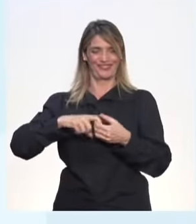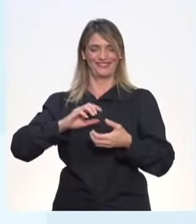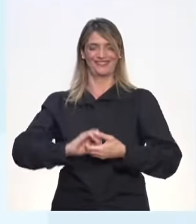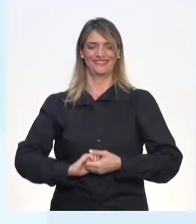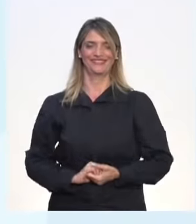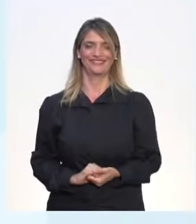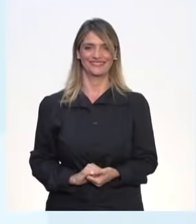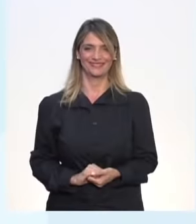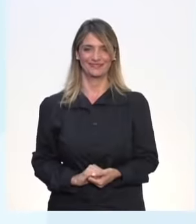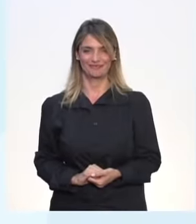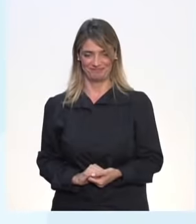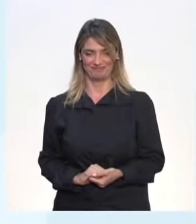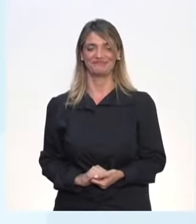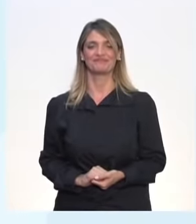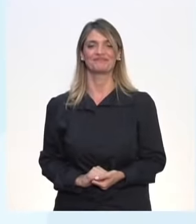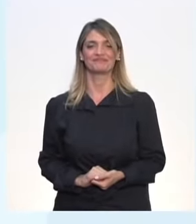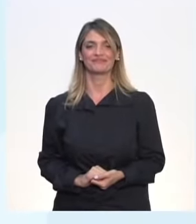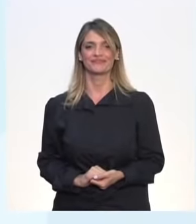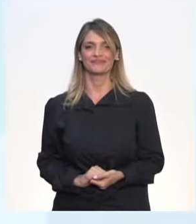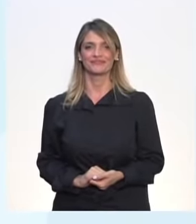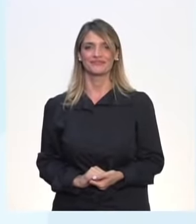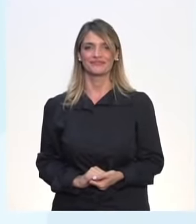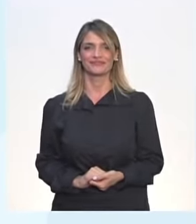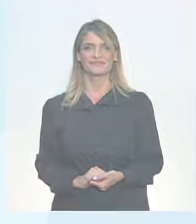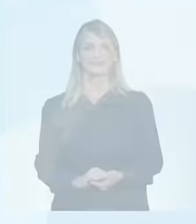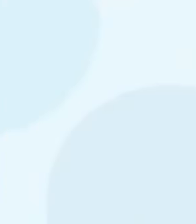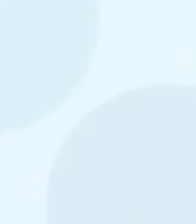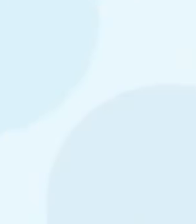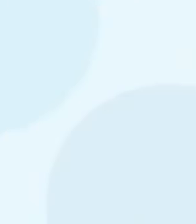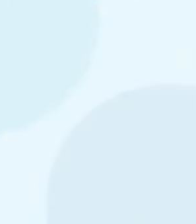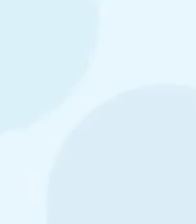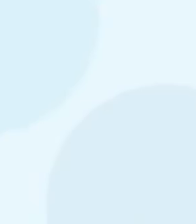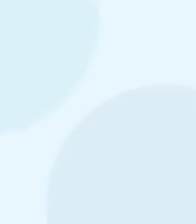pontapé inicial o gatilho para esta aula de hoje